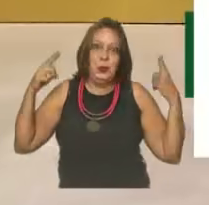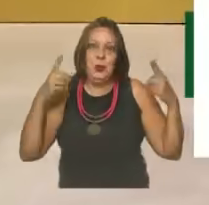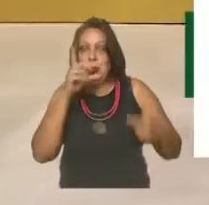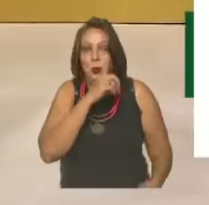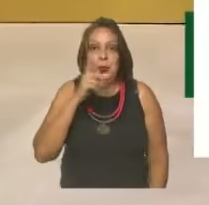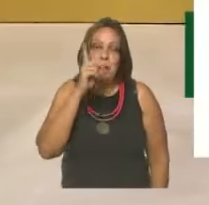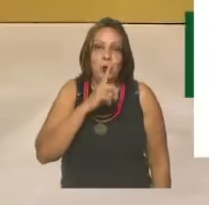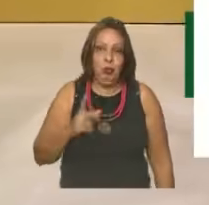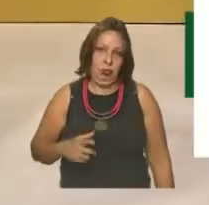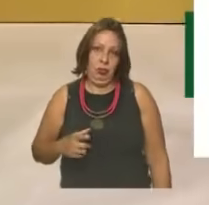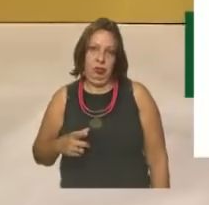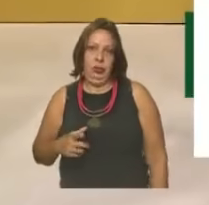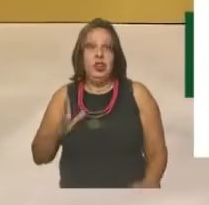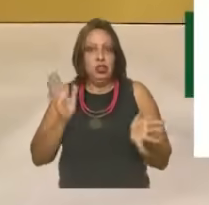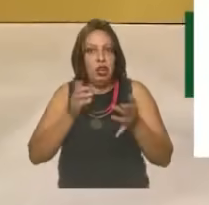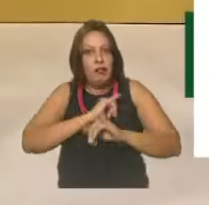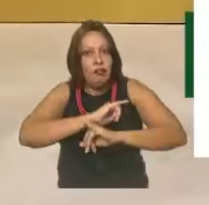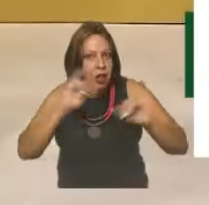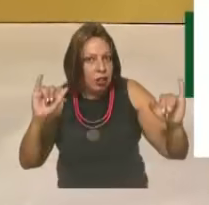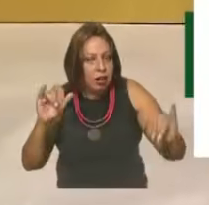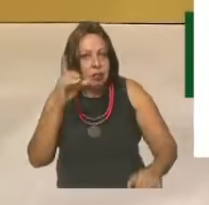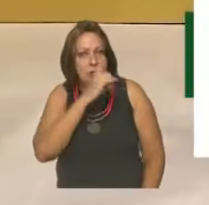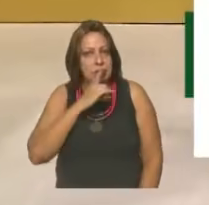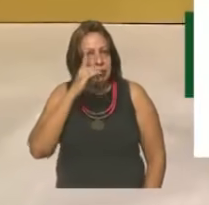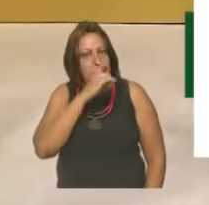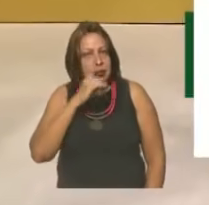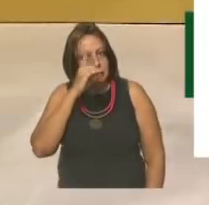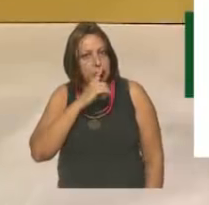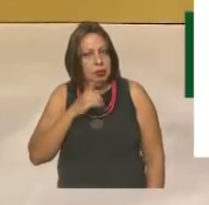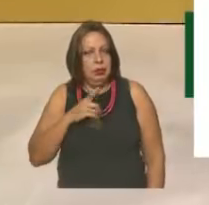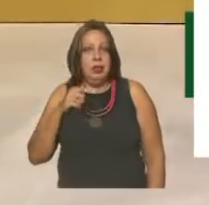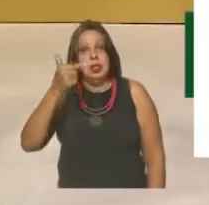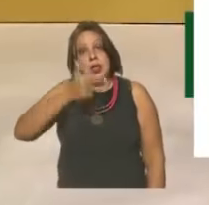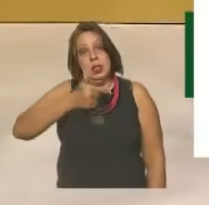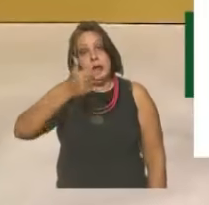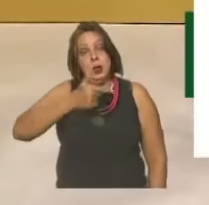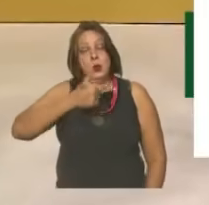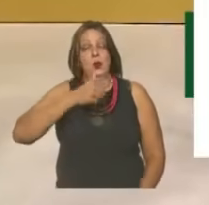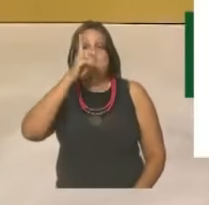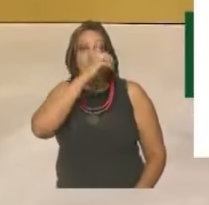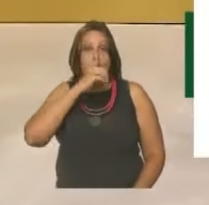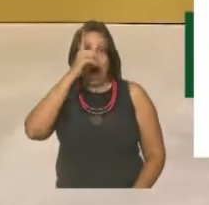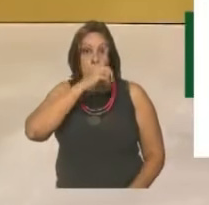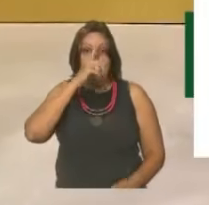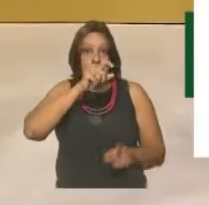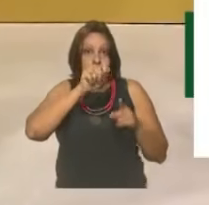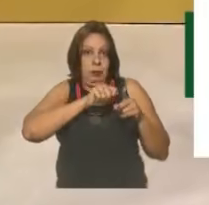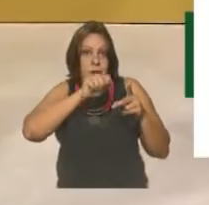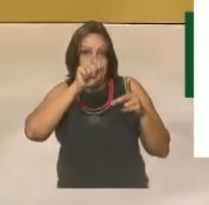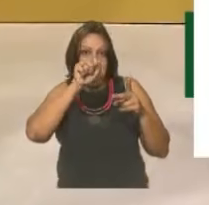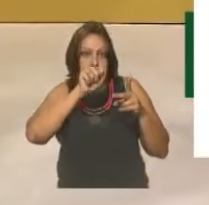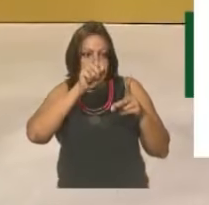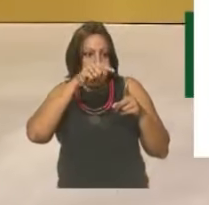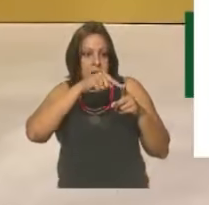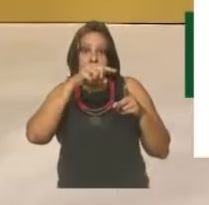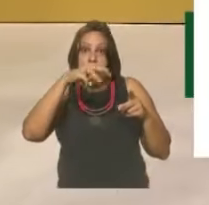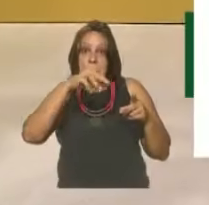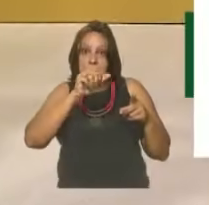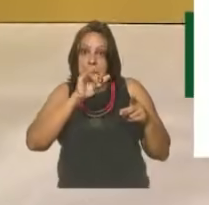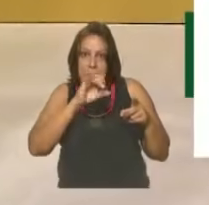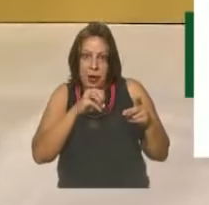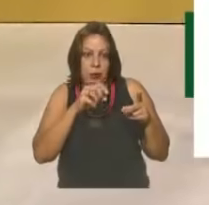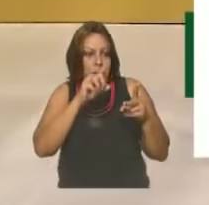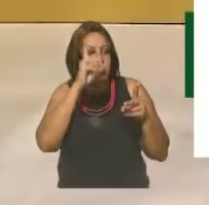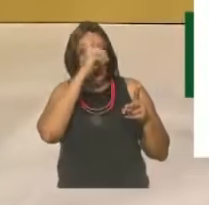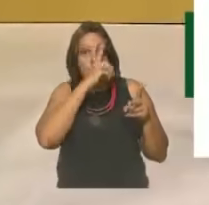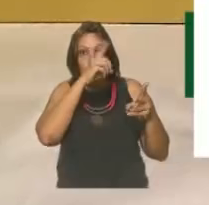que vem. Vai. Ó, já falamos aqui que domingo que vem é segundo domingo de maio, tradicionalmente, Dia das Mamães. E claro que o